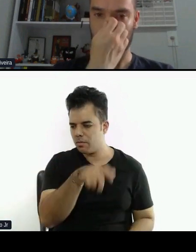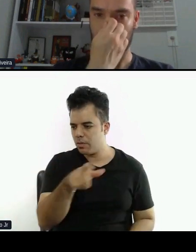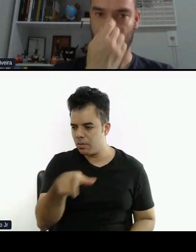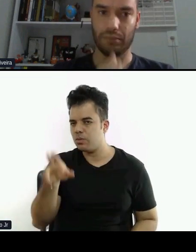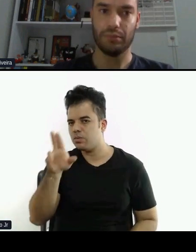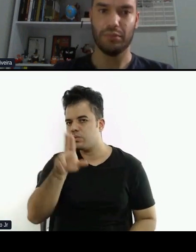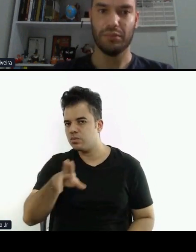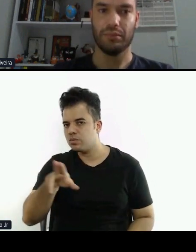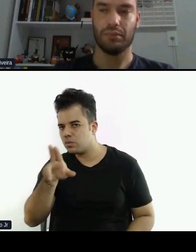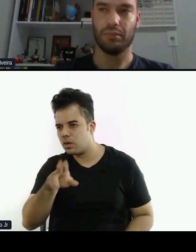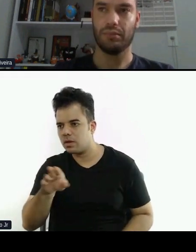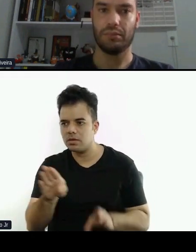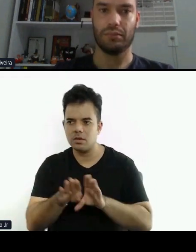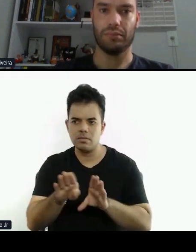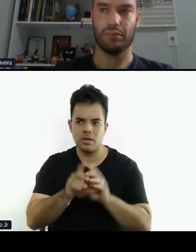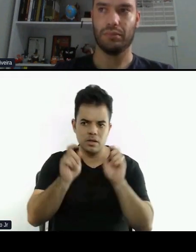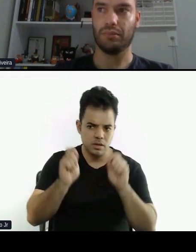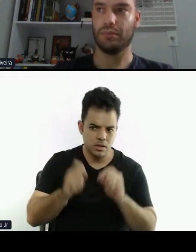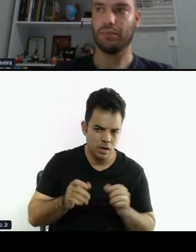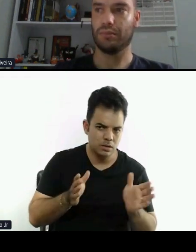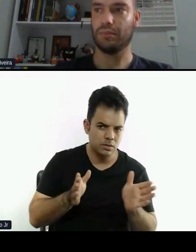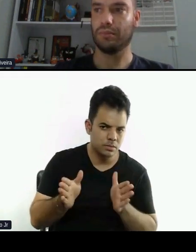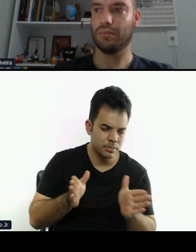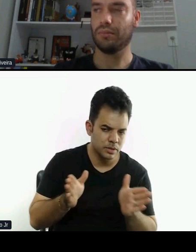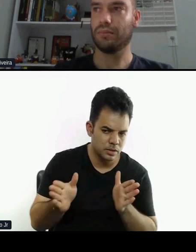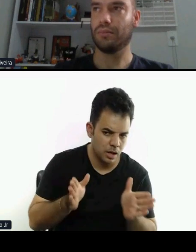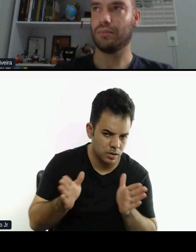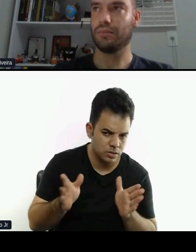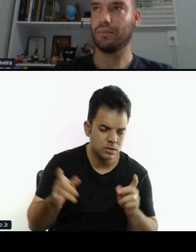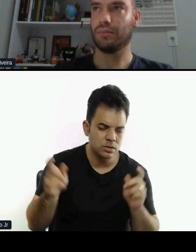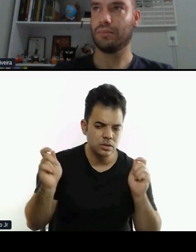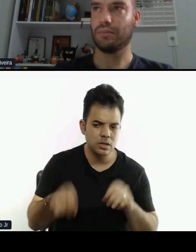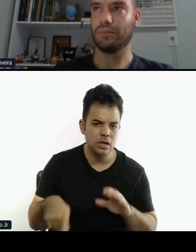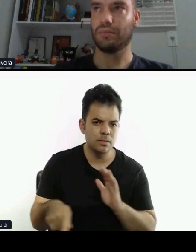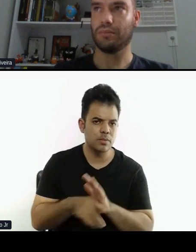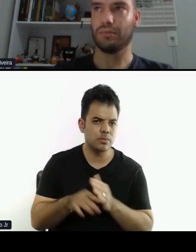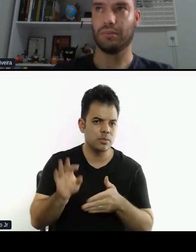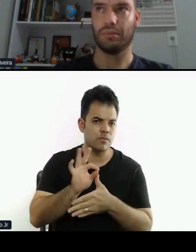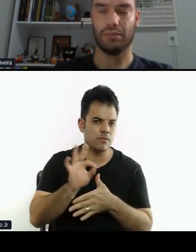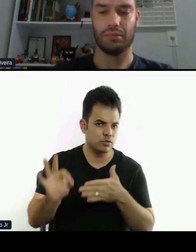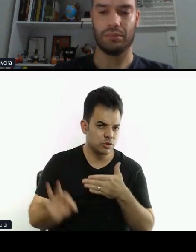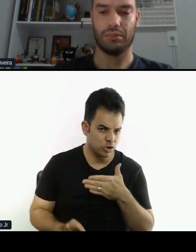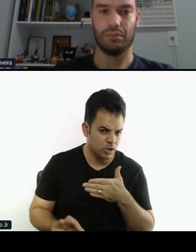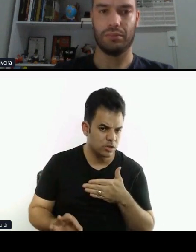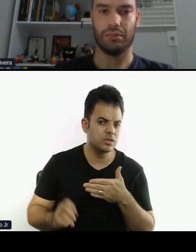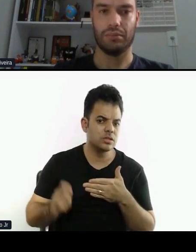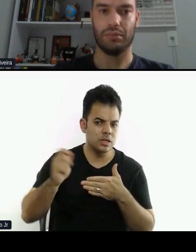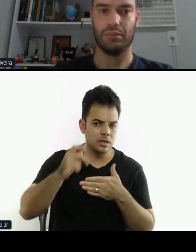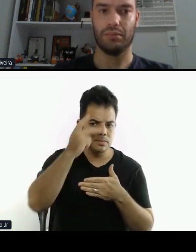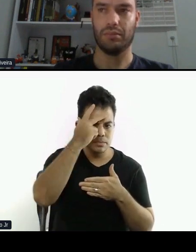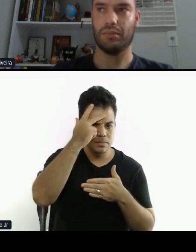mais, aí eu vi, pô, existe acessibilidade. Existe acessibilidade para front-end, pessoa desenvolver para pessoas, né, que utilizam